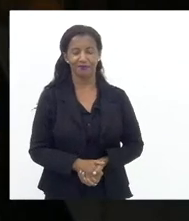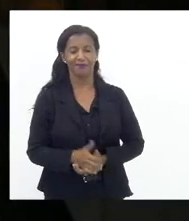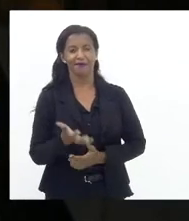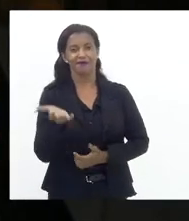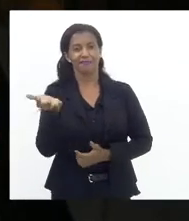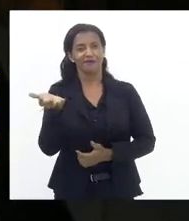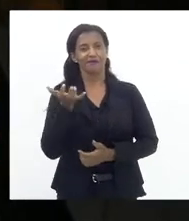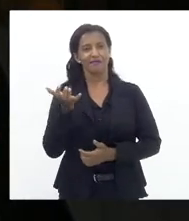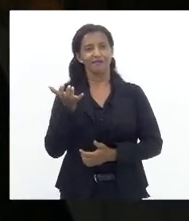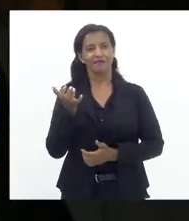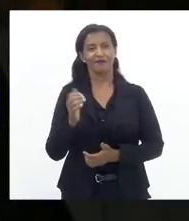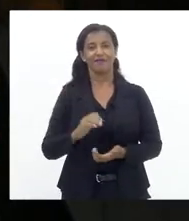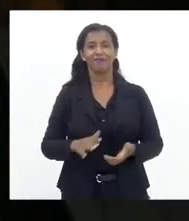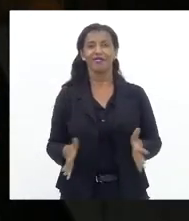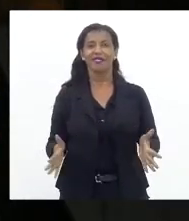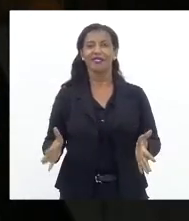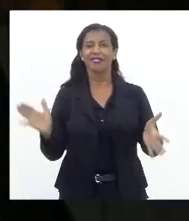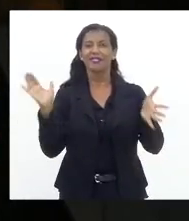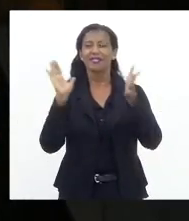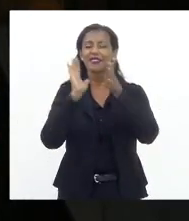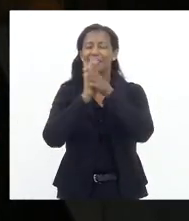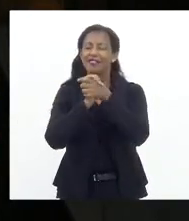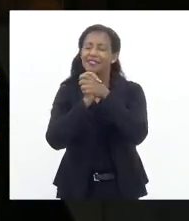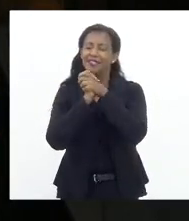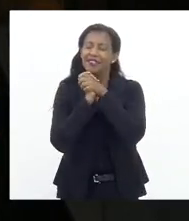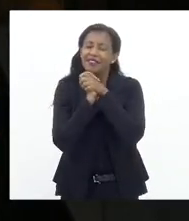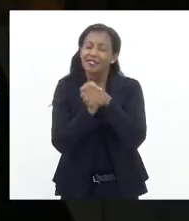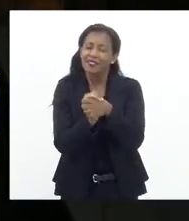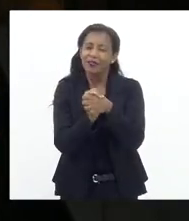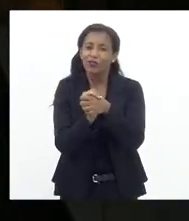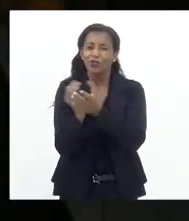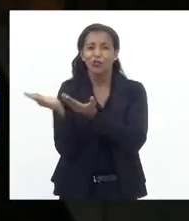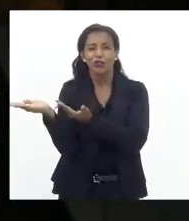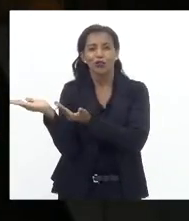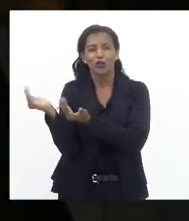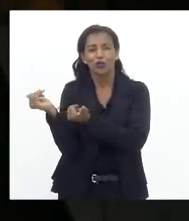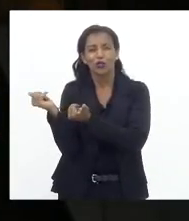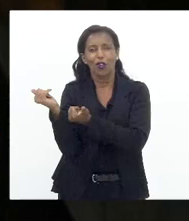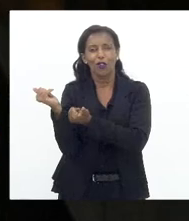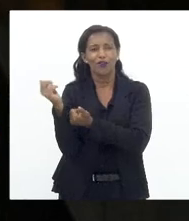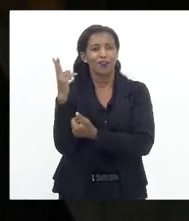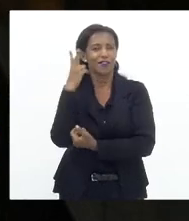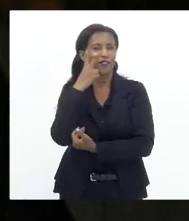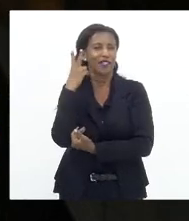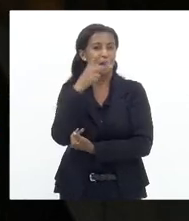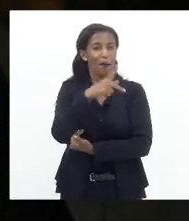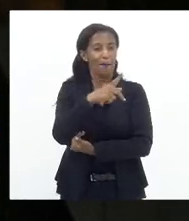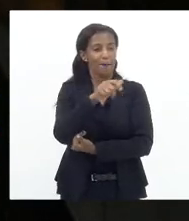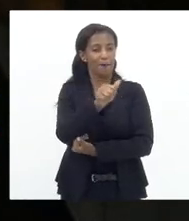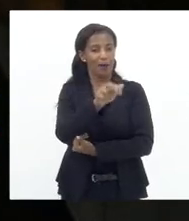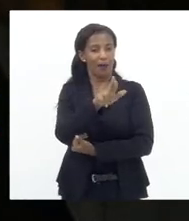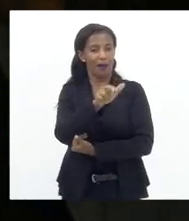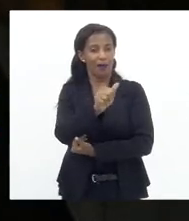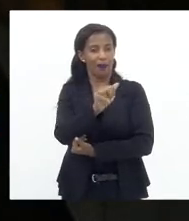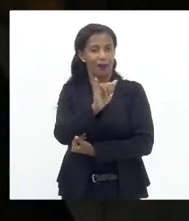saudar um jovem vereador de Paraíba do Sul